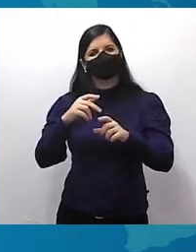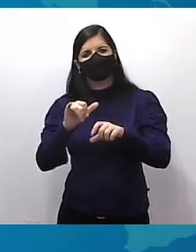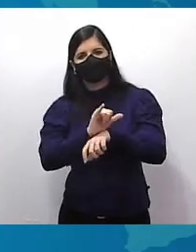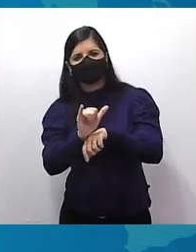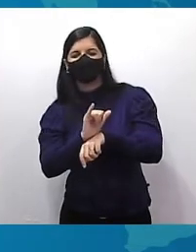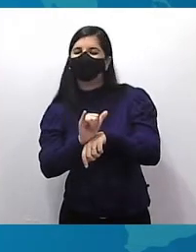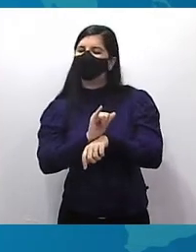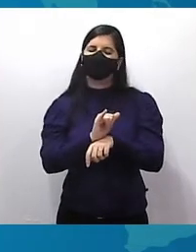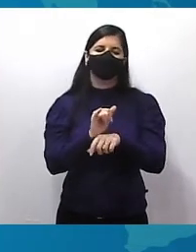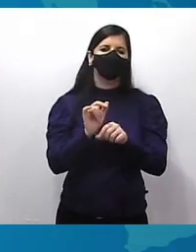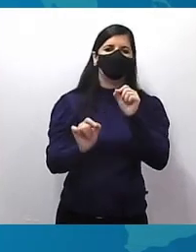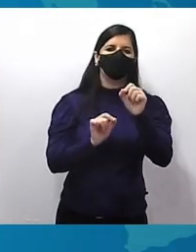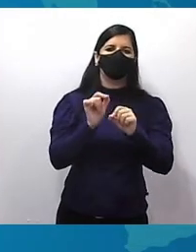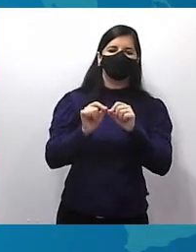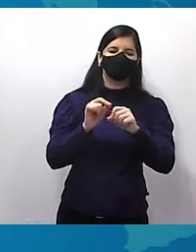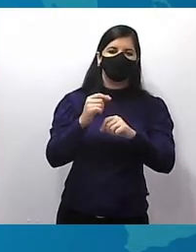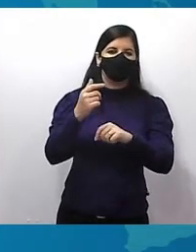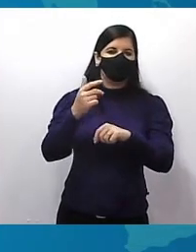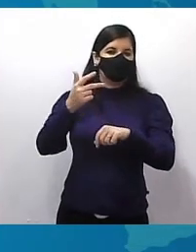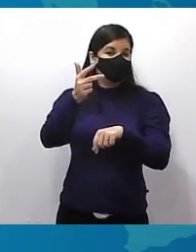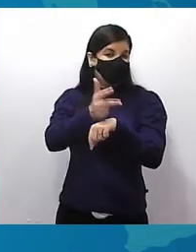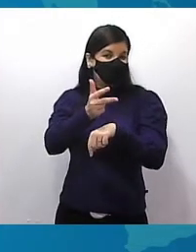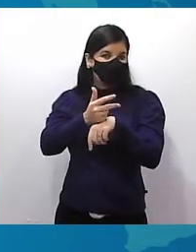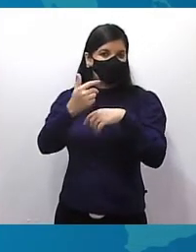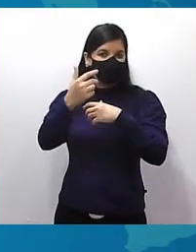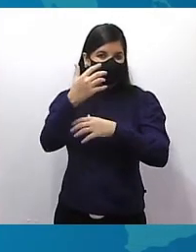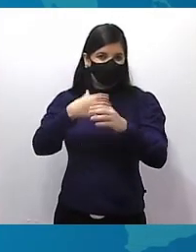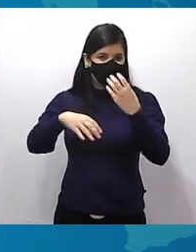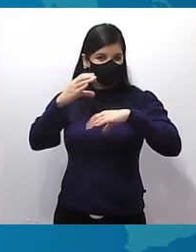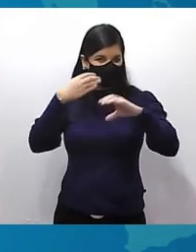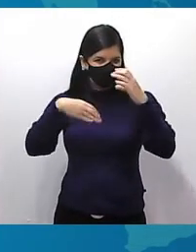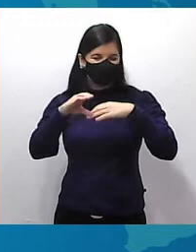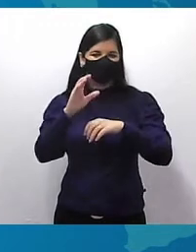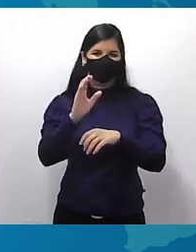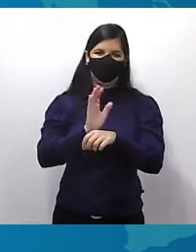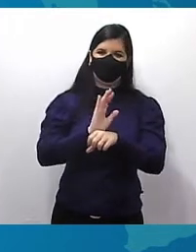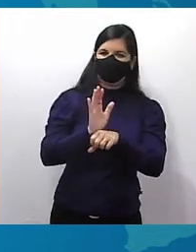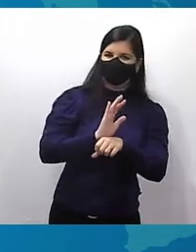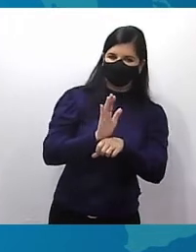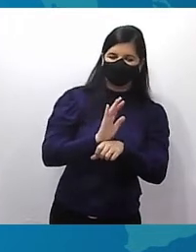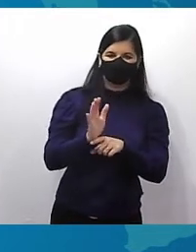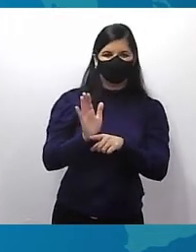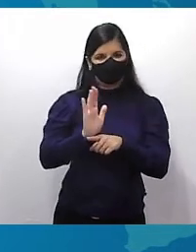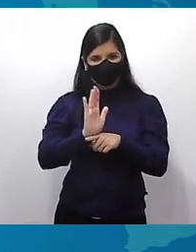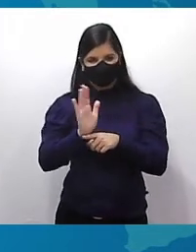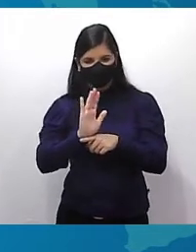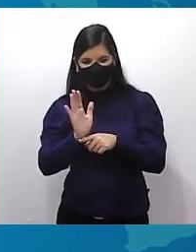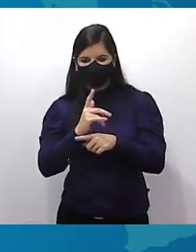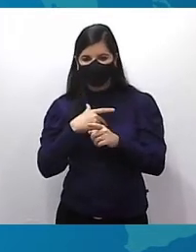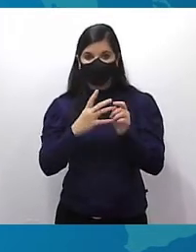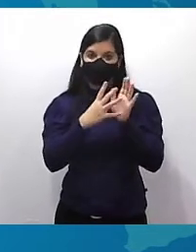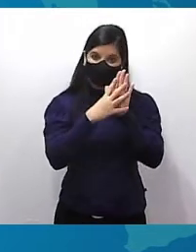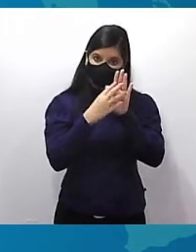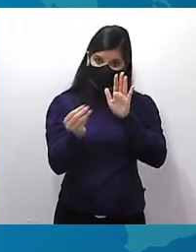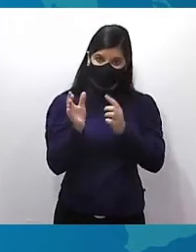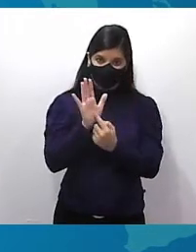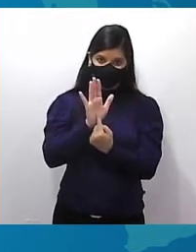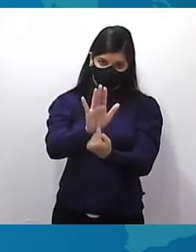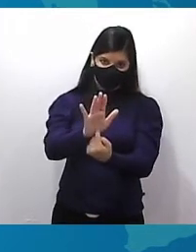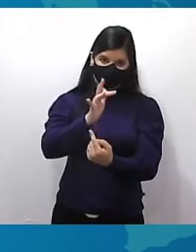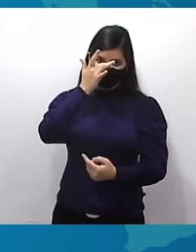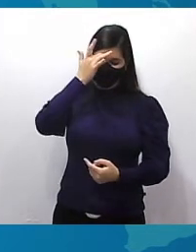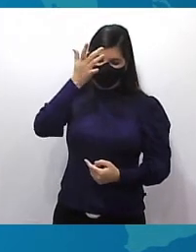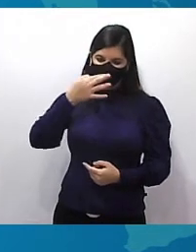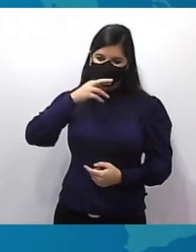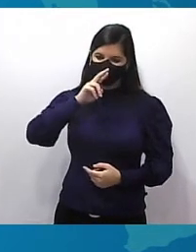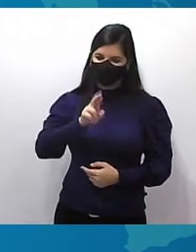YouTube, um clipe, uma música, uma série, um filme. Então, olha só o modelo que eu preparei para você aí ver como é fácil